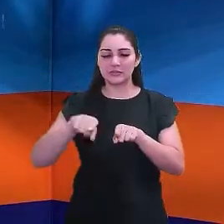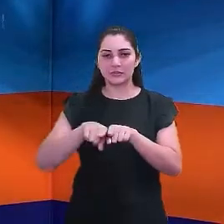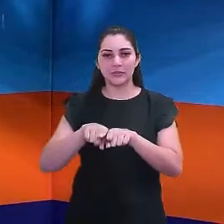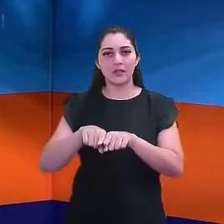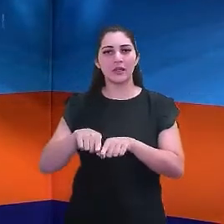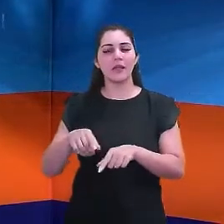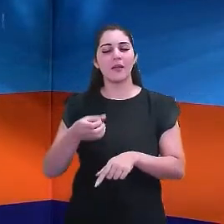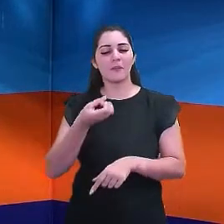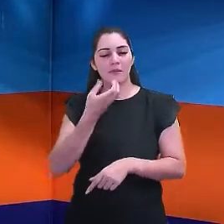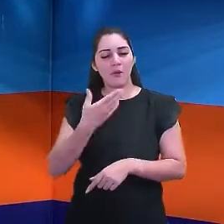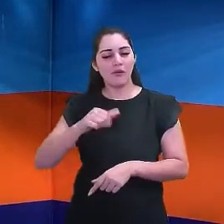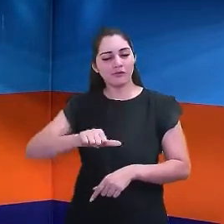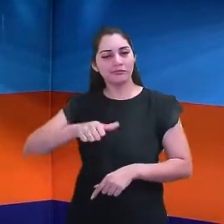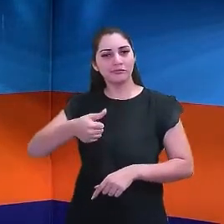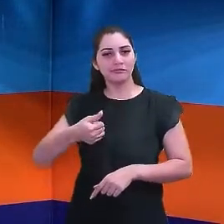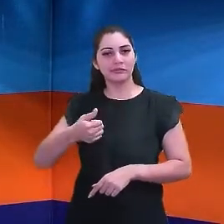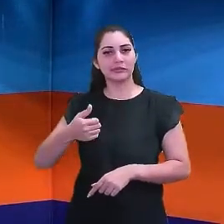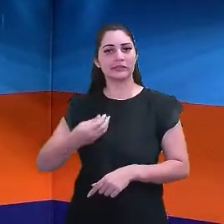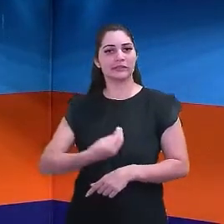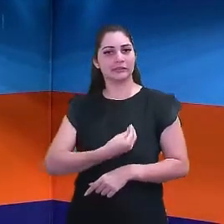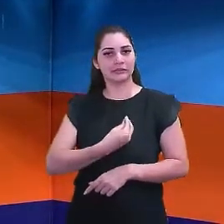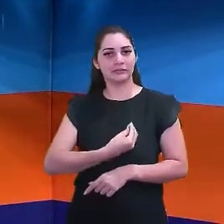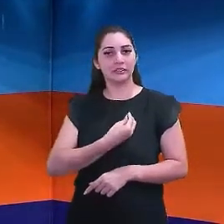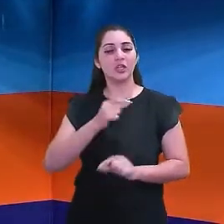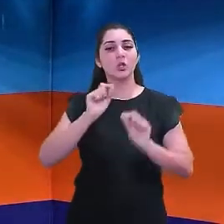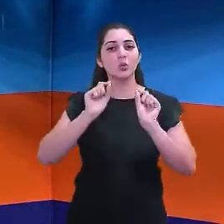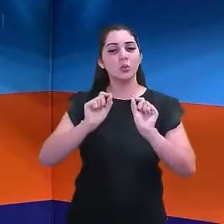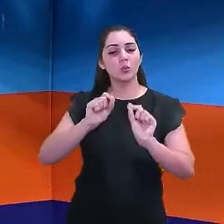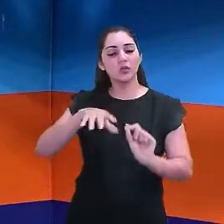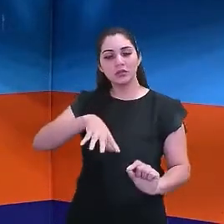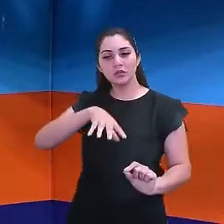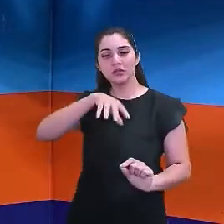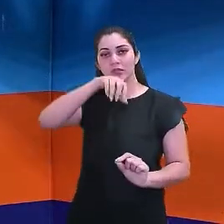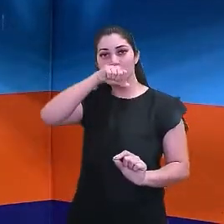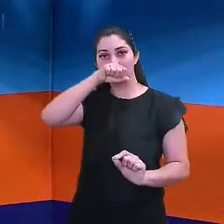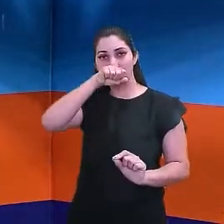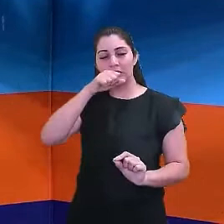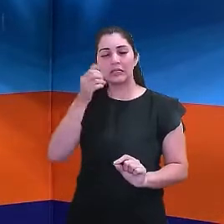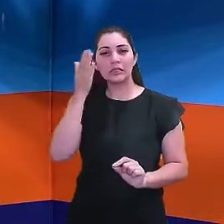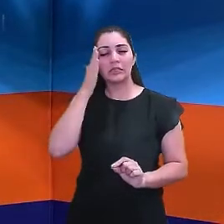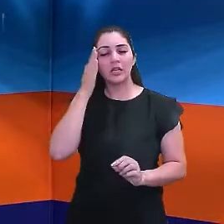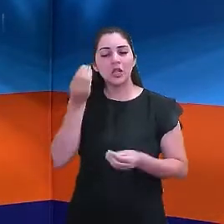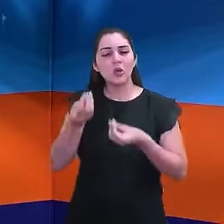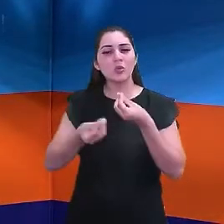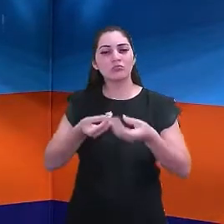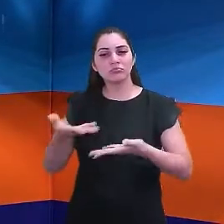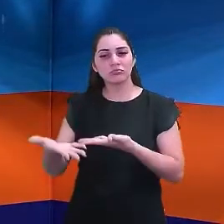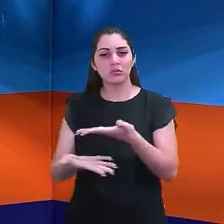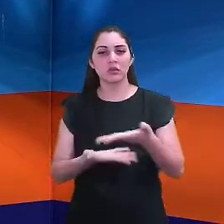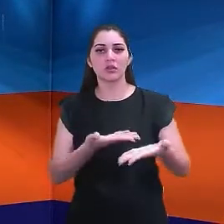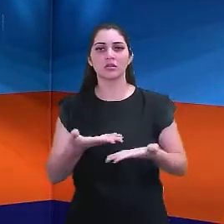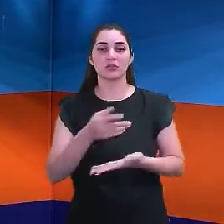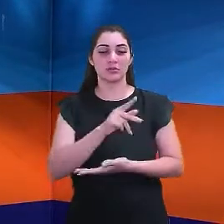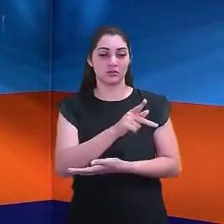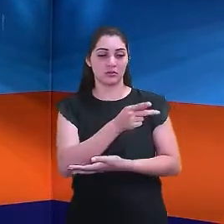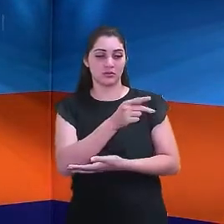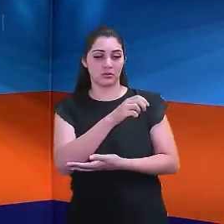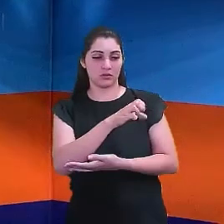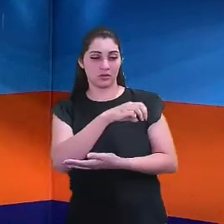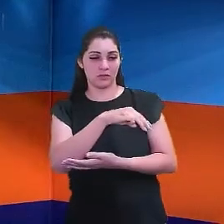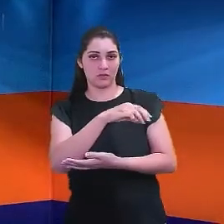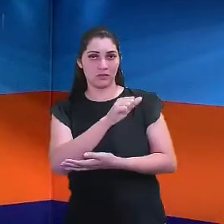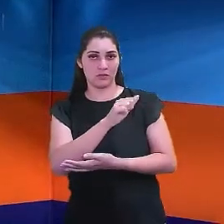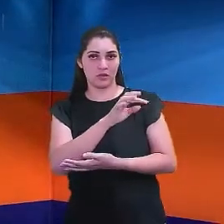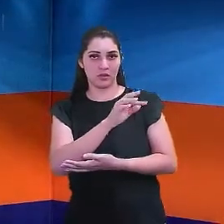tua vida a partir daquilo que tu respira, a partir do momento que você entender como essa relação hematose e gases respiratórios tem tudo a ver com a